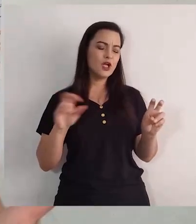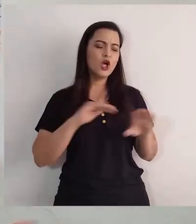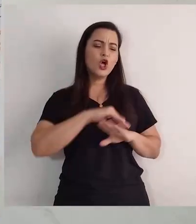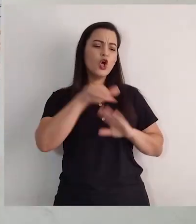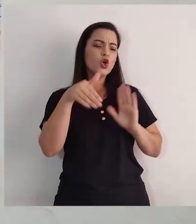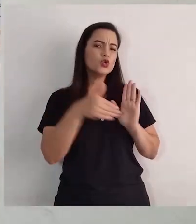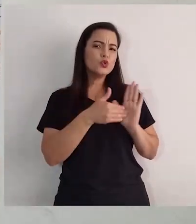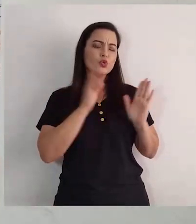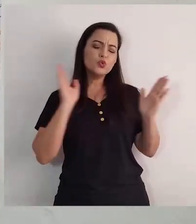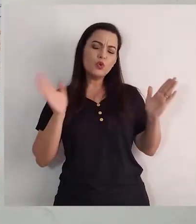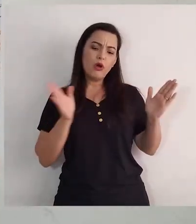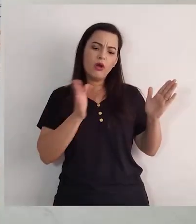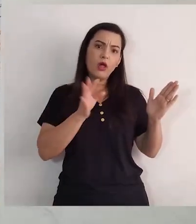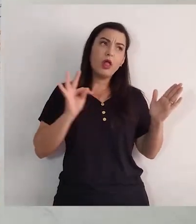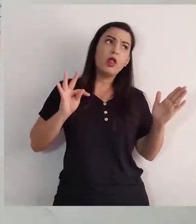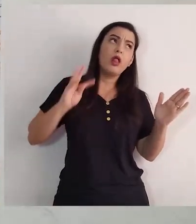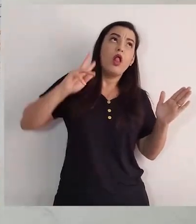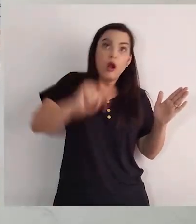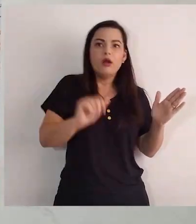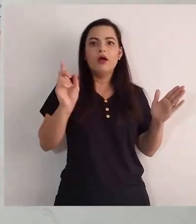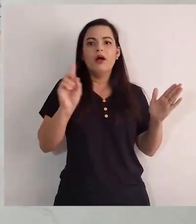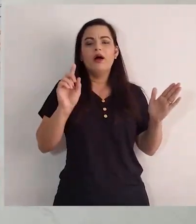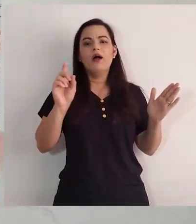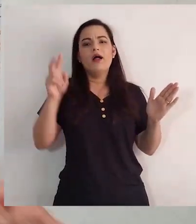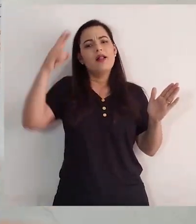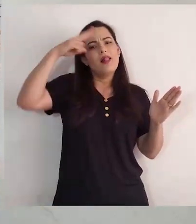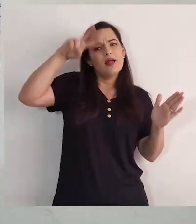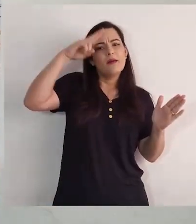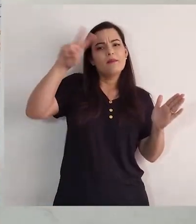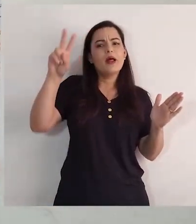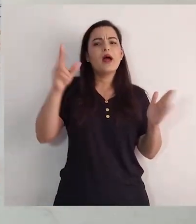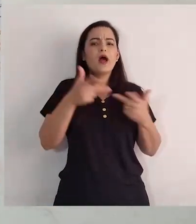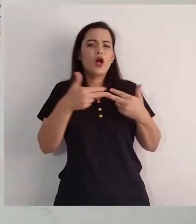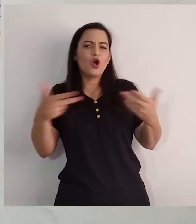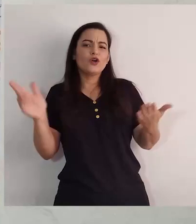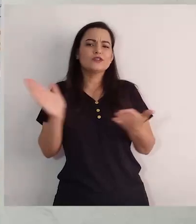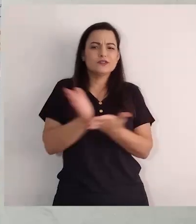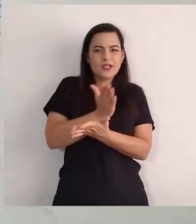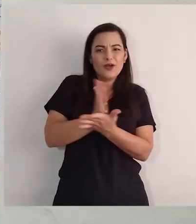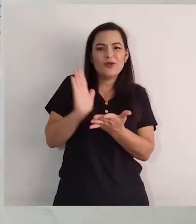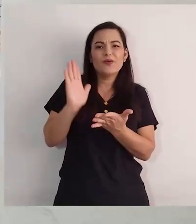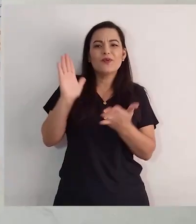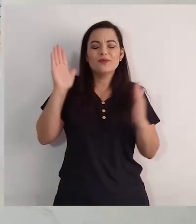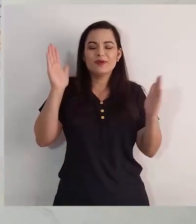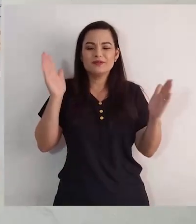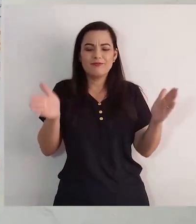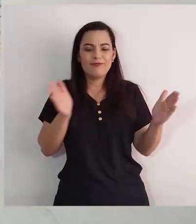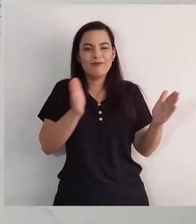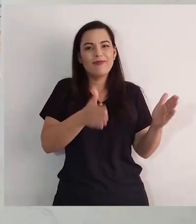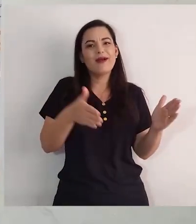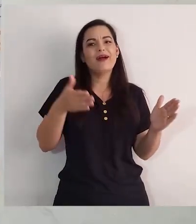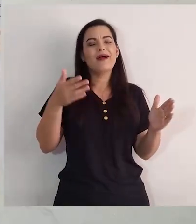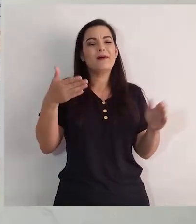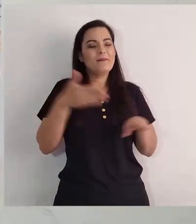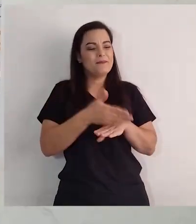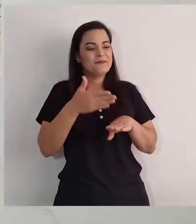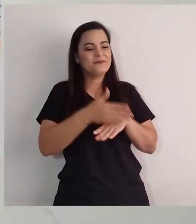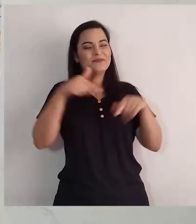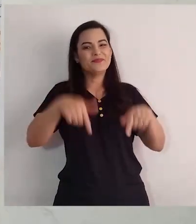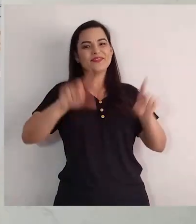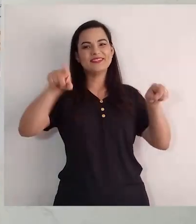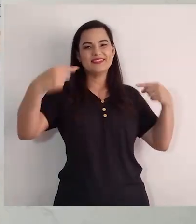tudo não, né? Mas vamos relembrar algumas coisas que fizeram parte aqui dos desafios do dia.